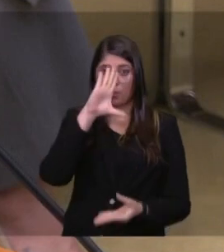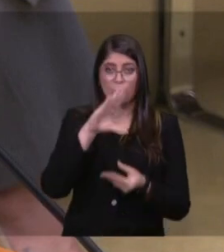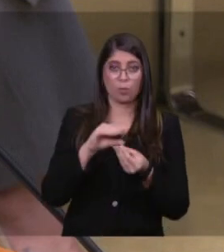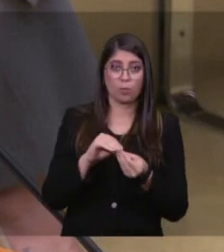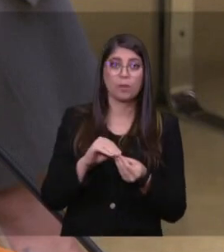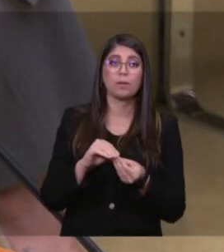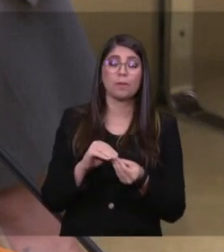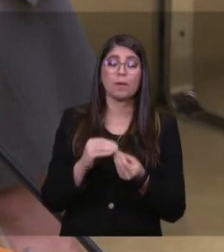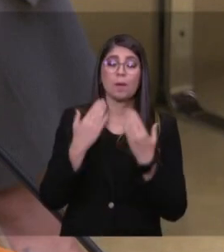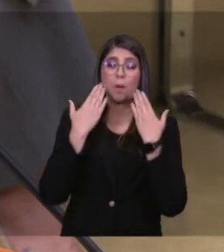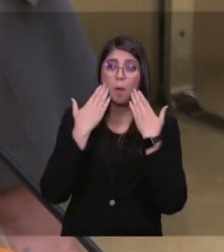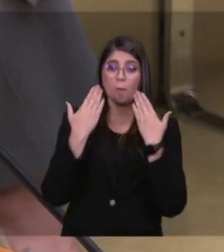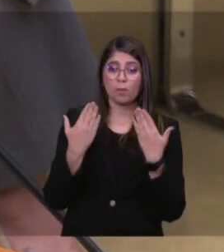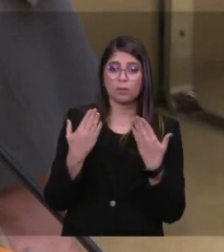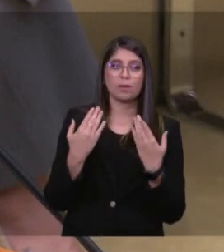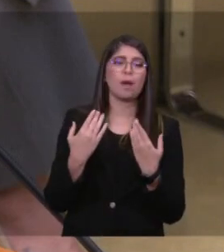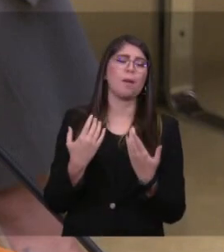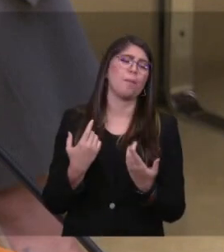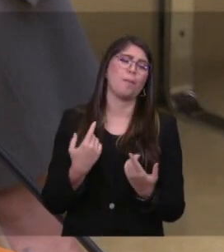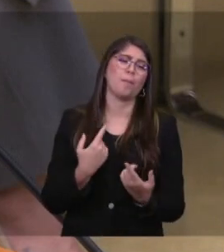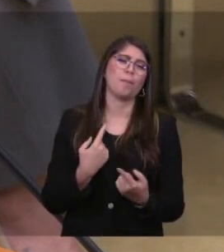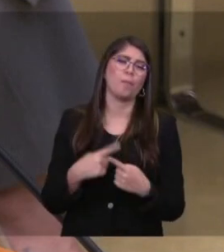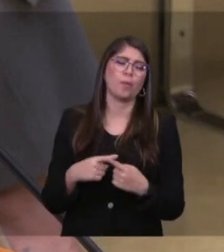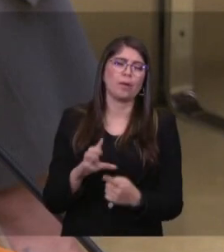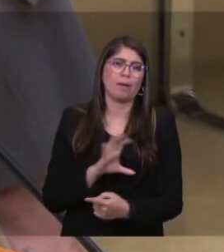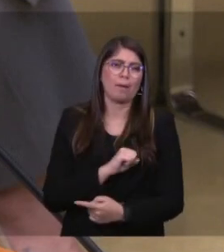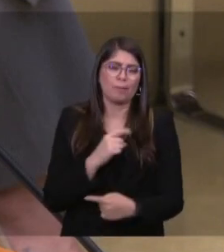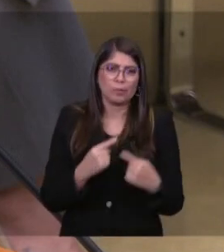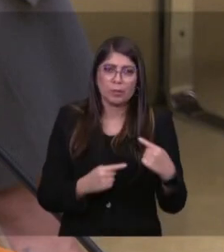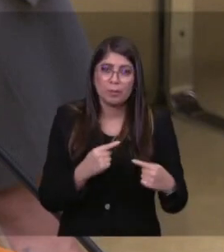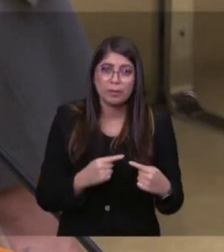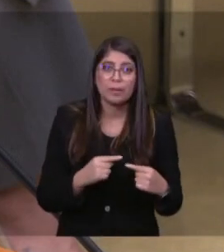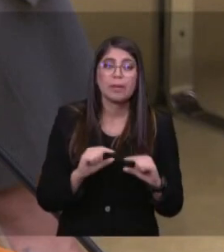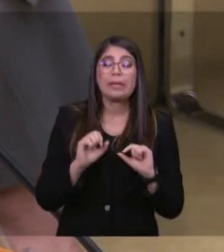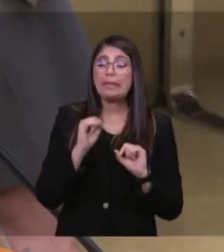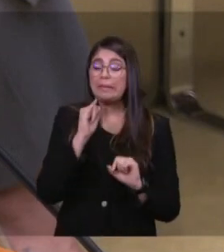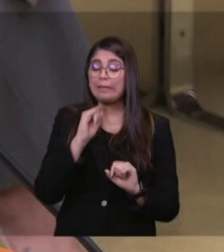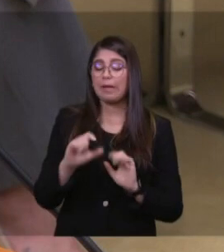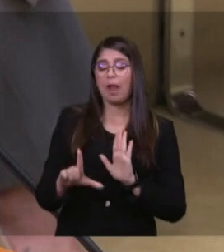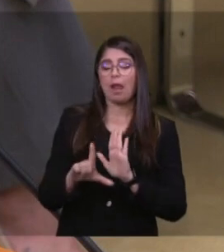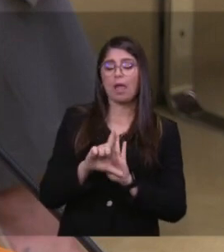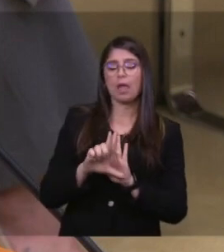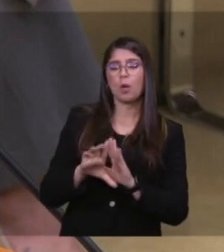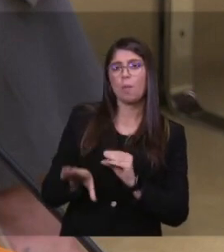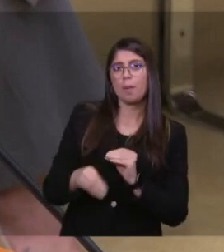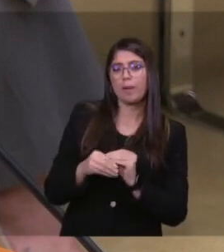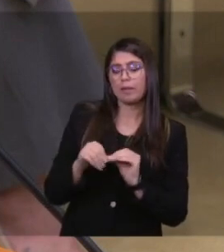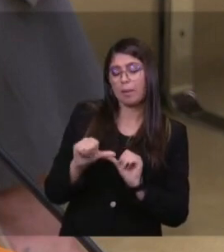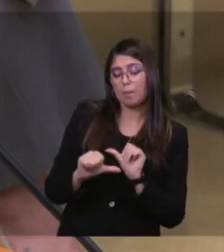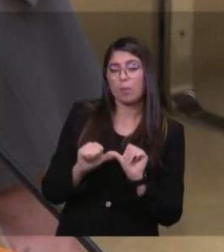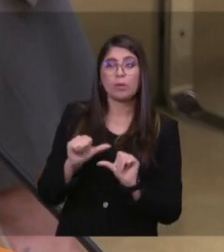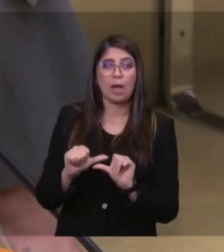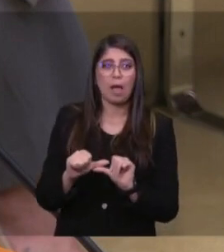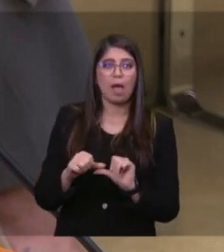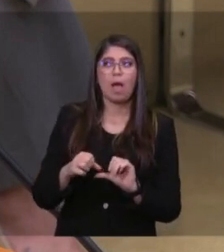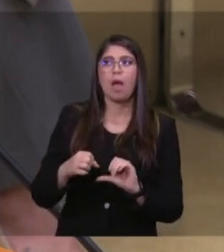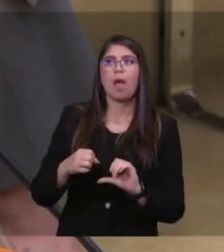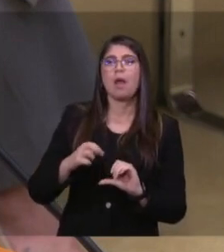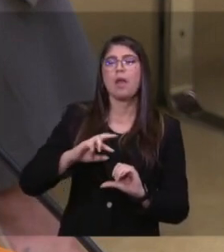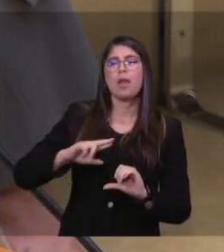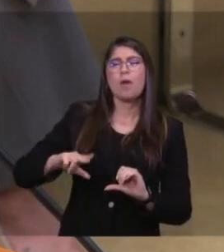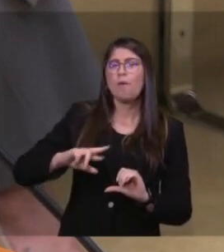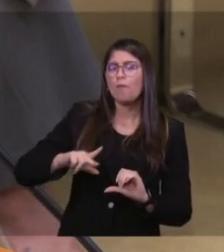quero trazer, por amor ao debate, ainda que a edição dessa lei complementar não caracterizasse nova